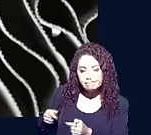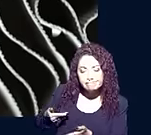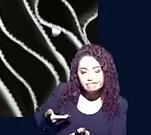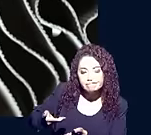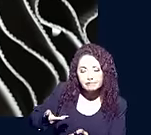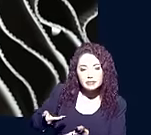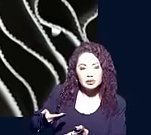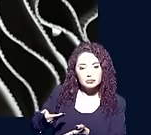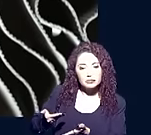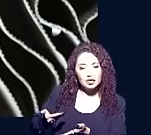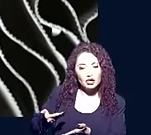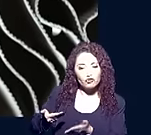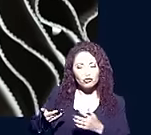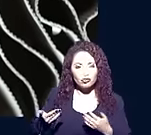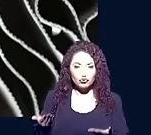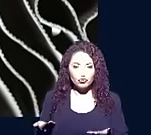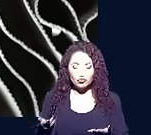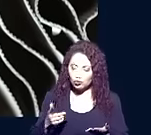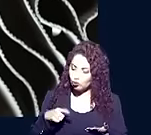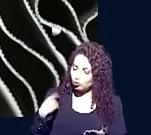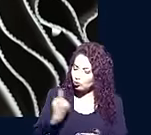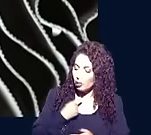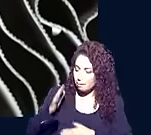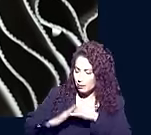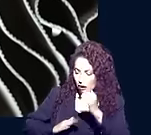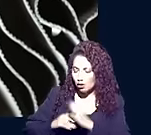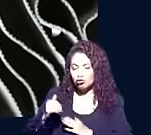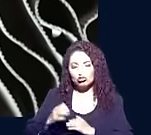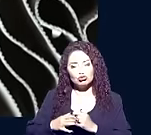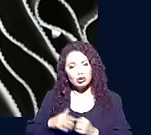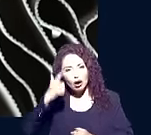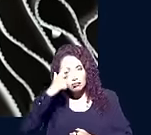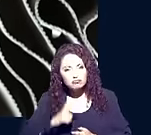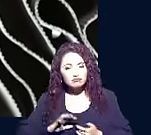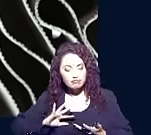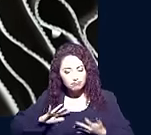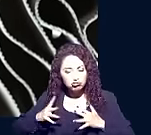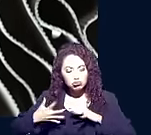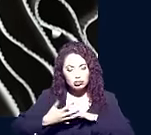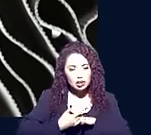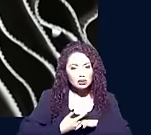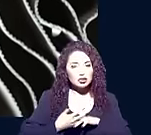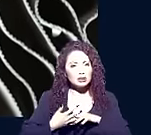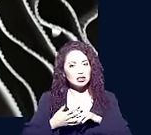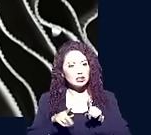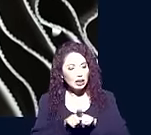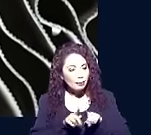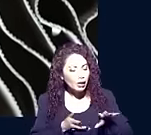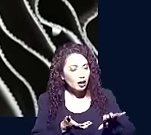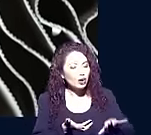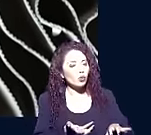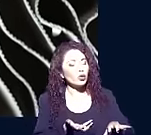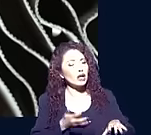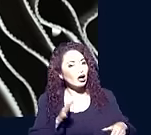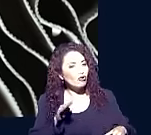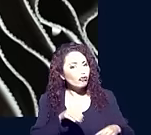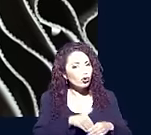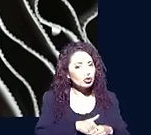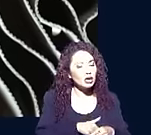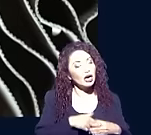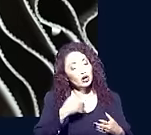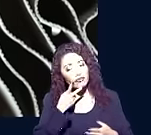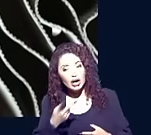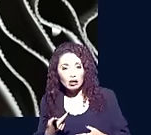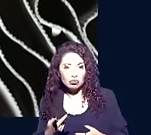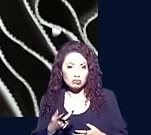a a a cidadania todos os seus efeitos tudo que se vota no Congresso eu sempre digo quando vem a São Paulo que tem um efeito